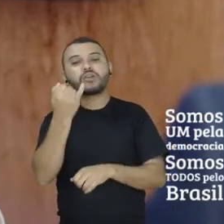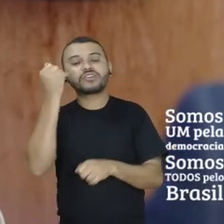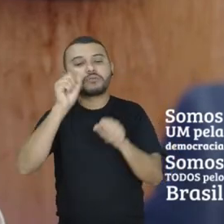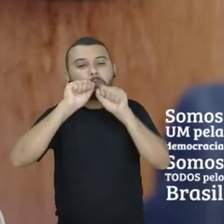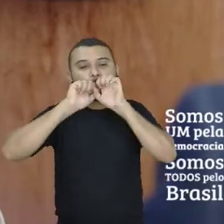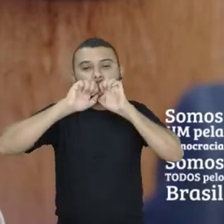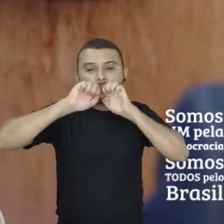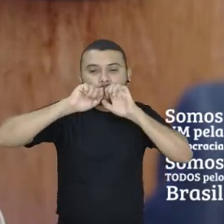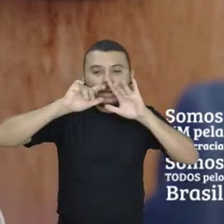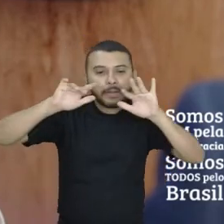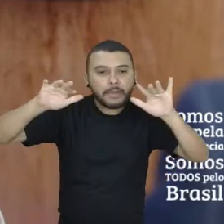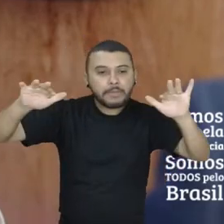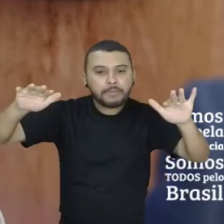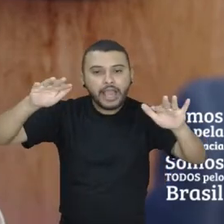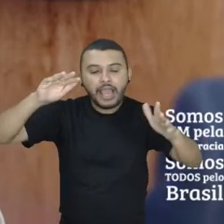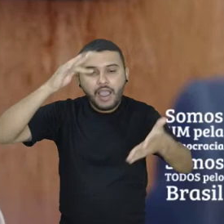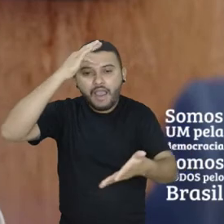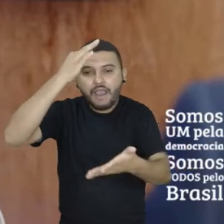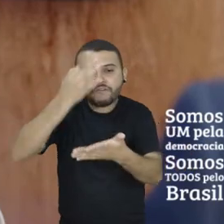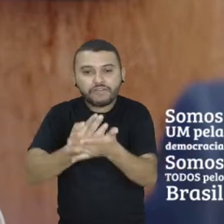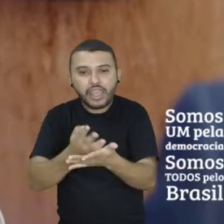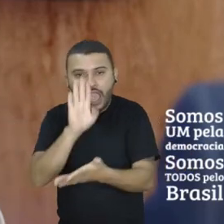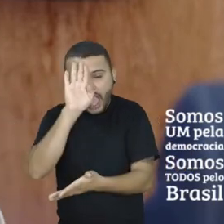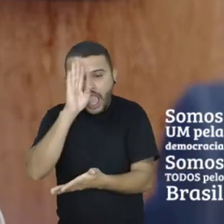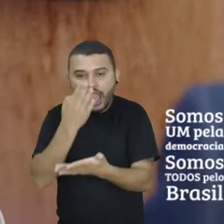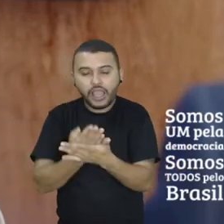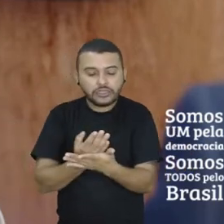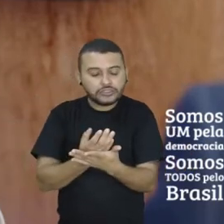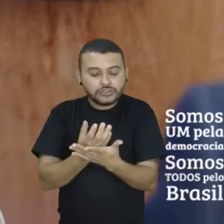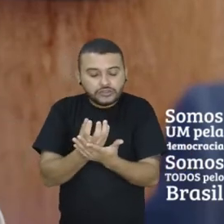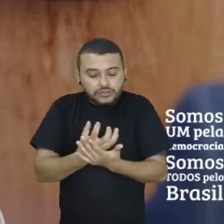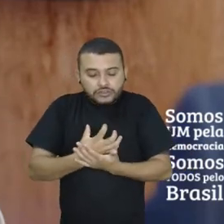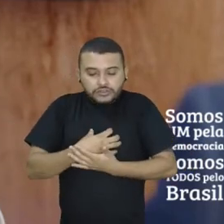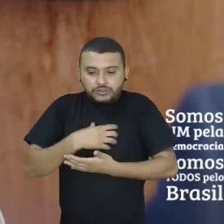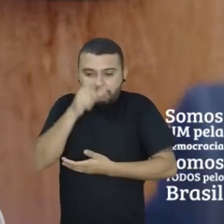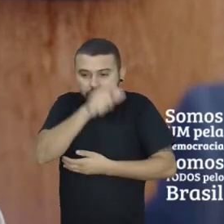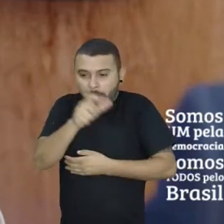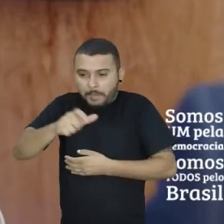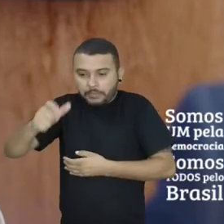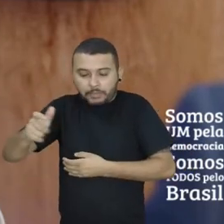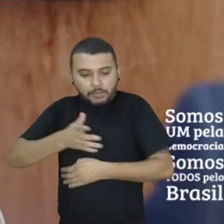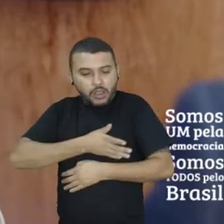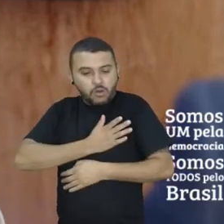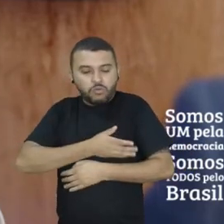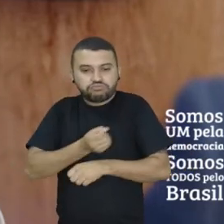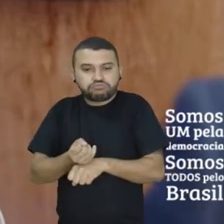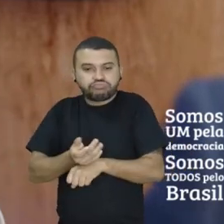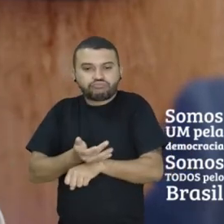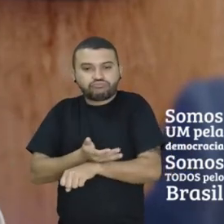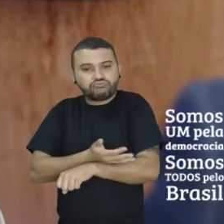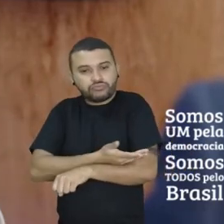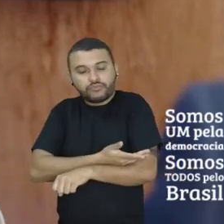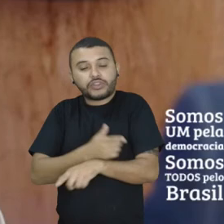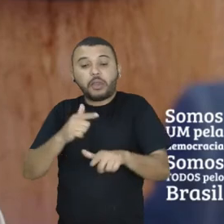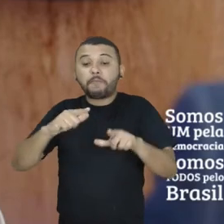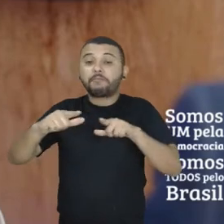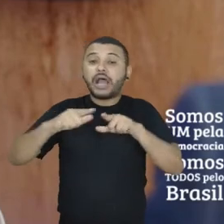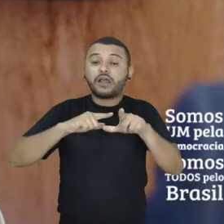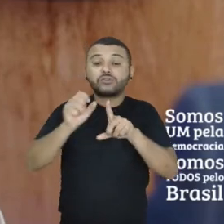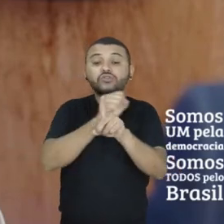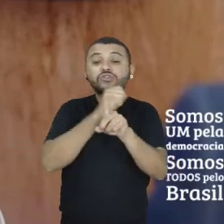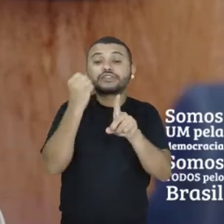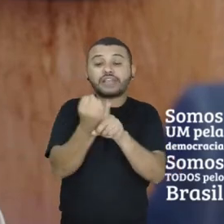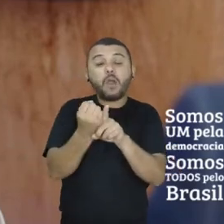sua fé, aquilo que acreditam, para o coração das pessoas. Depois, o trabalho social que